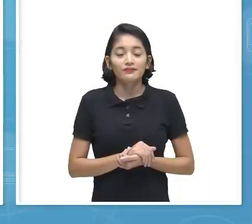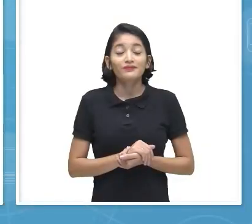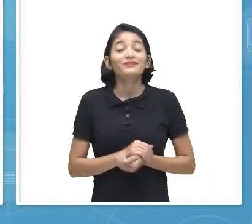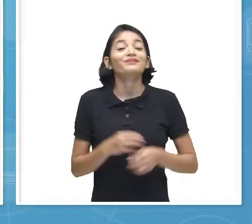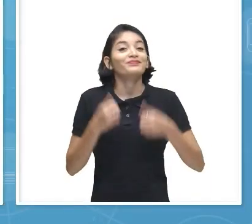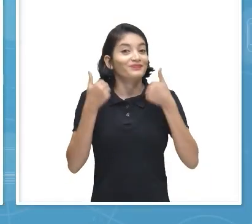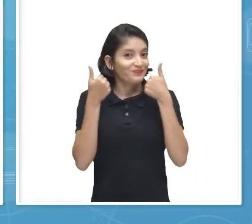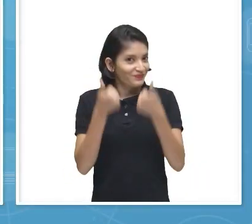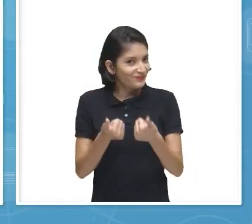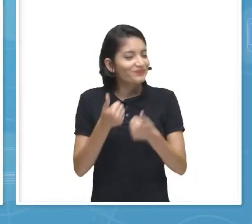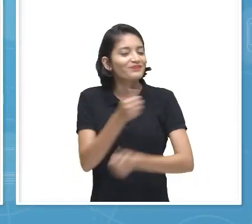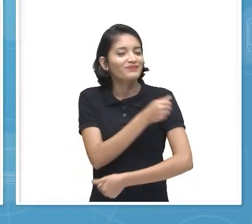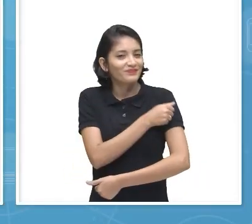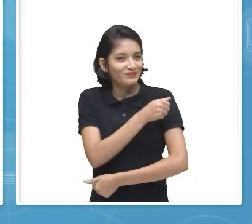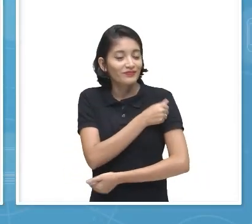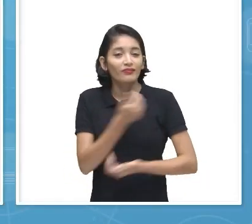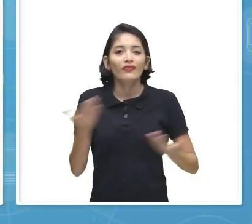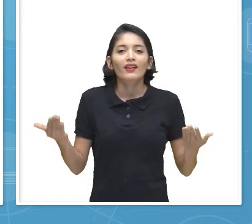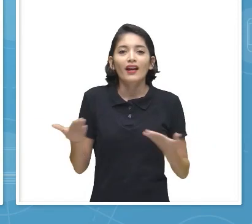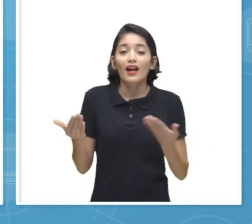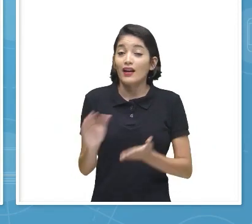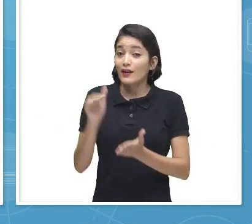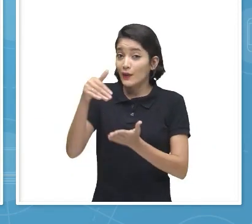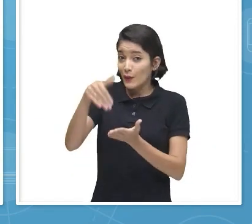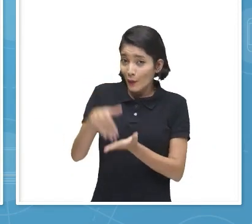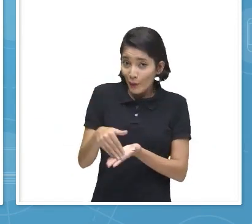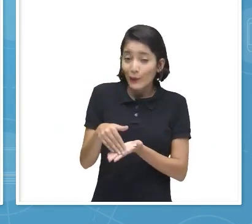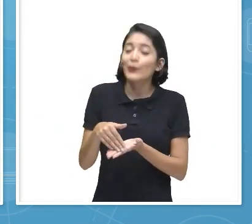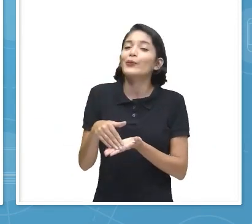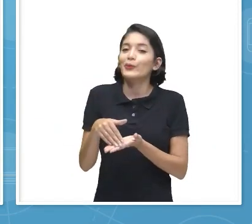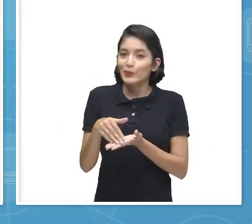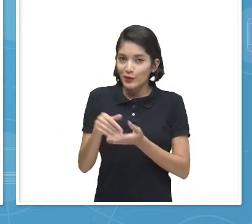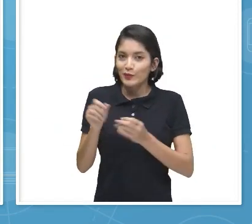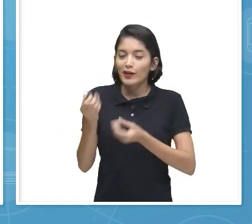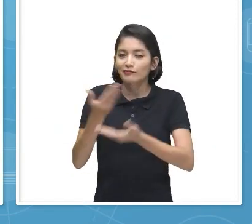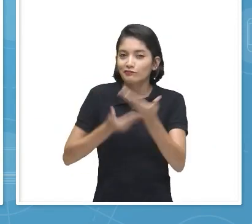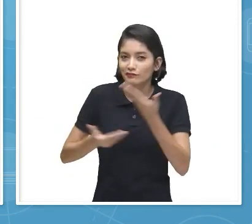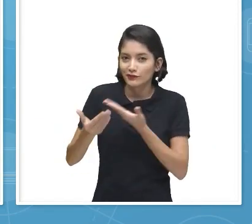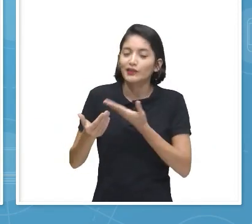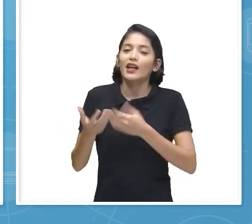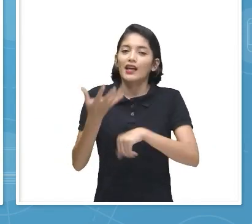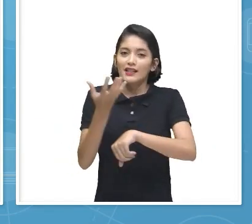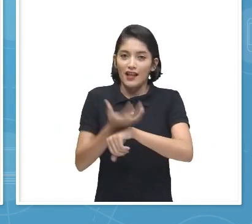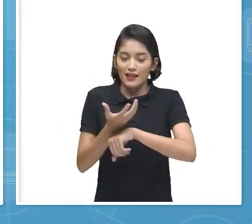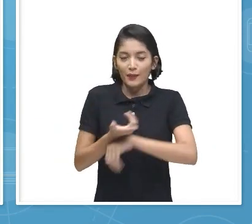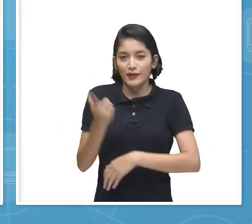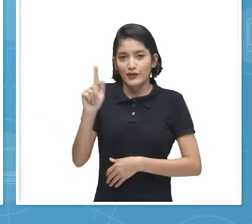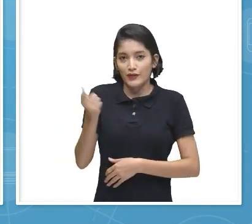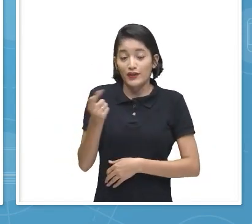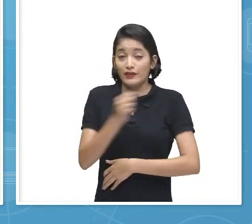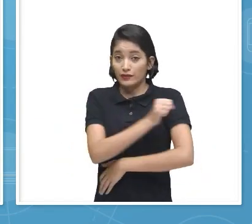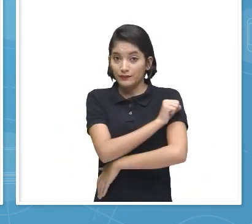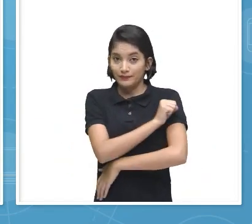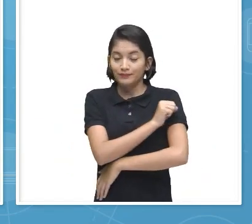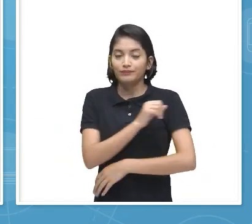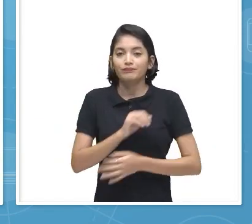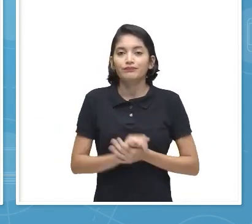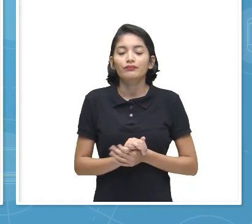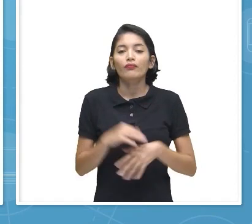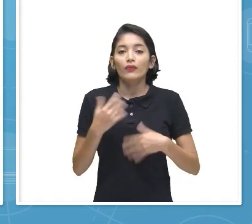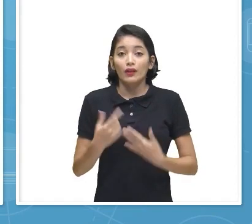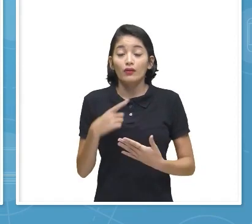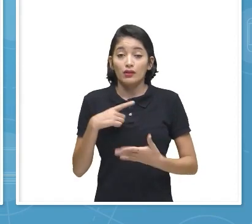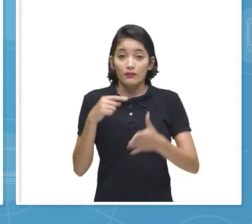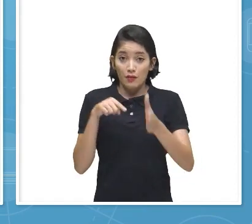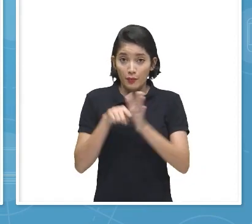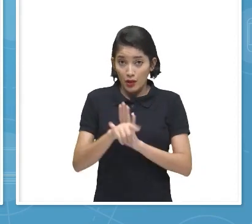Muito bem, alunos, partindo agora para a última interatividade de geografia do 8º ano. Ficou para vocês, então, essa questão tem